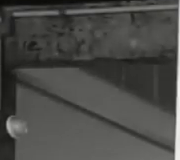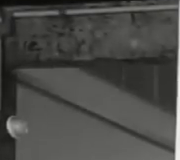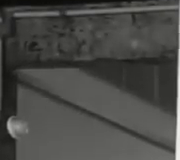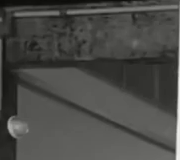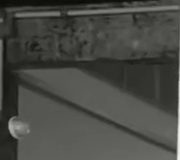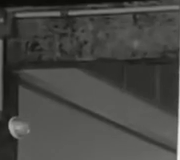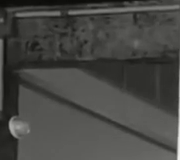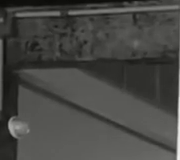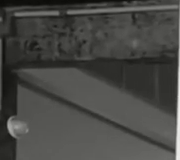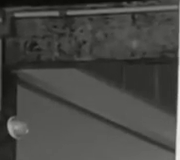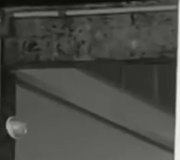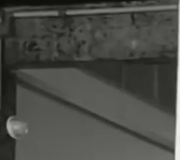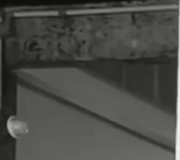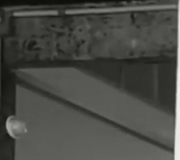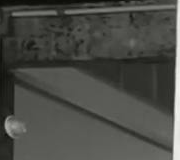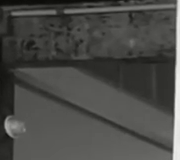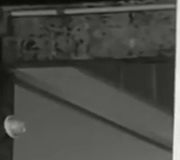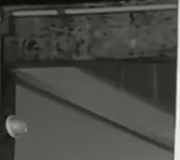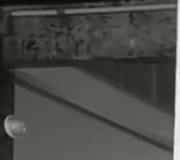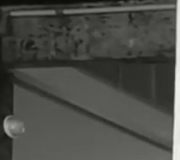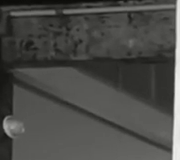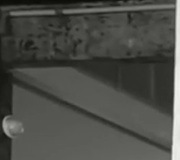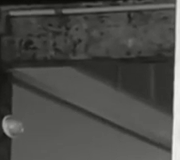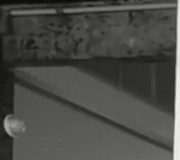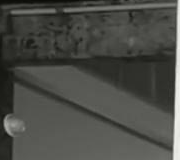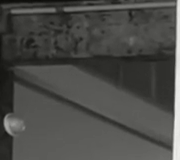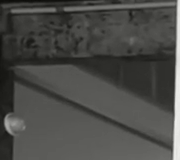que me ha dado